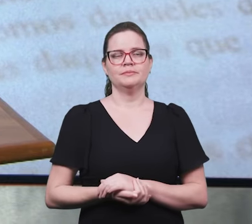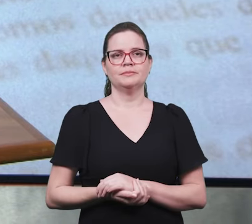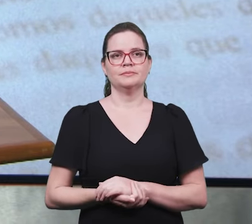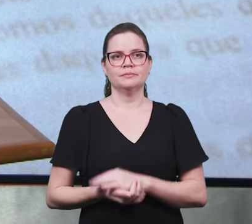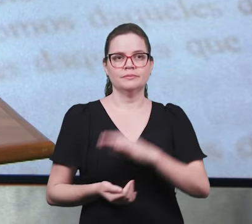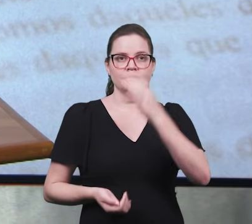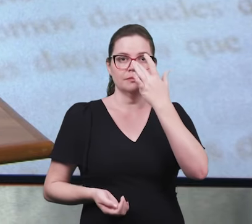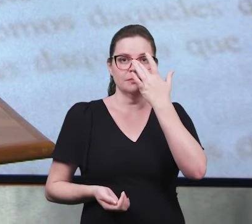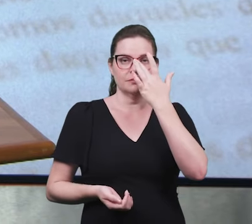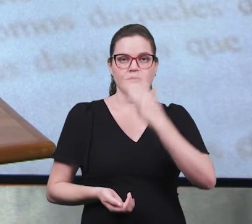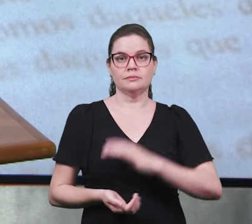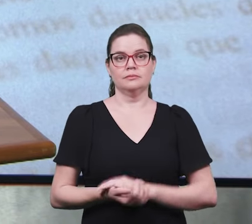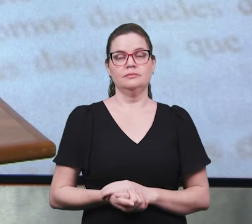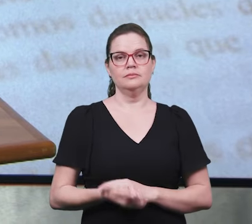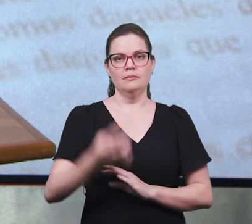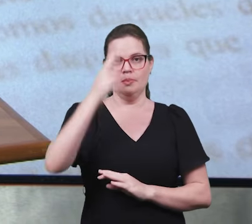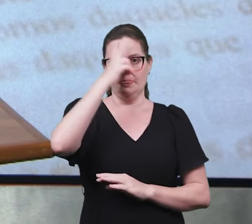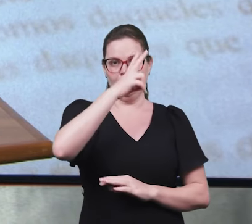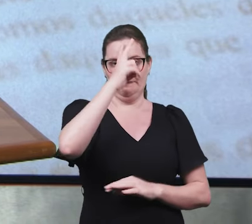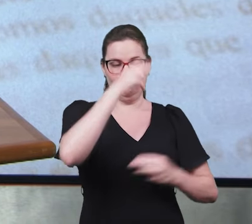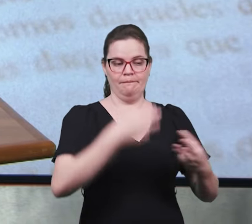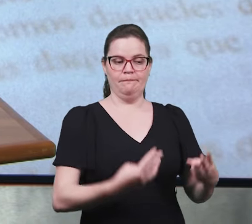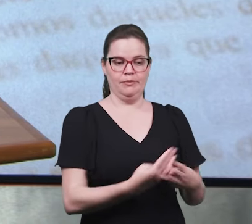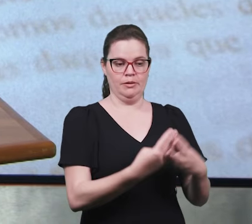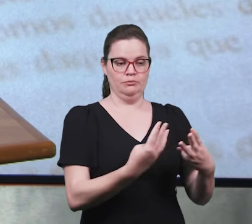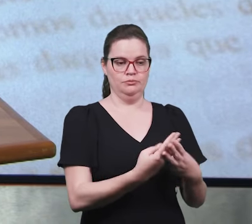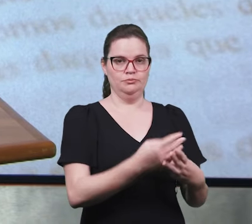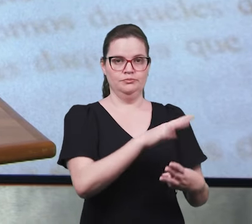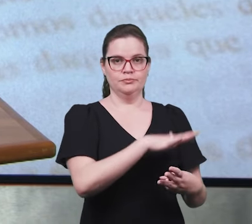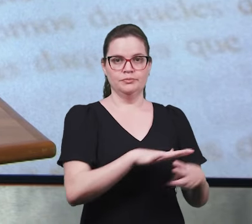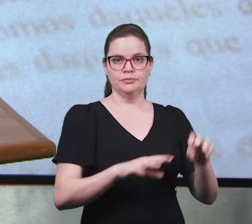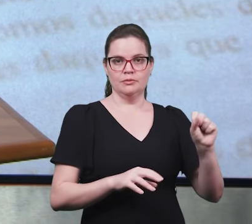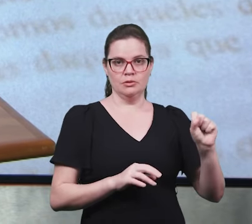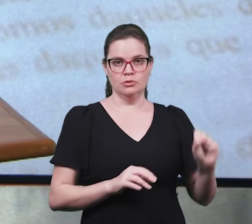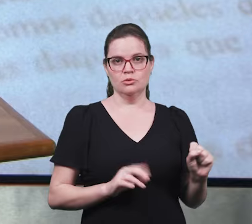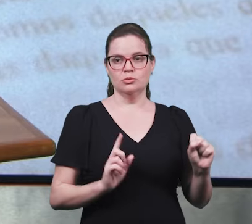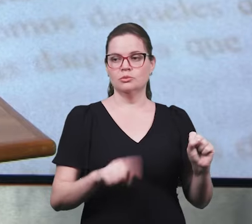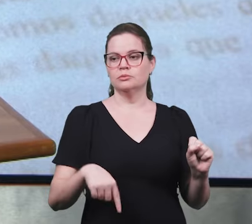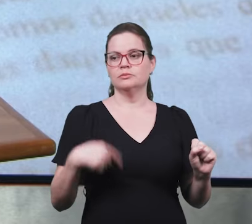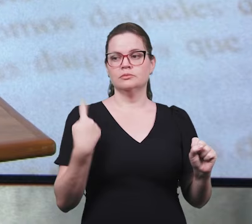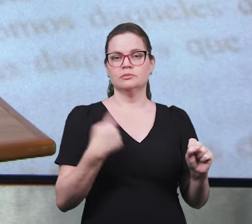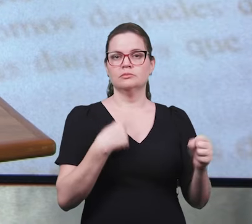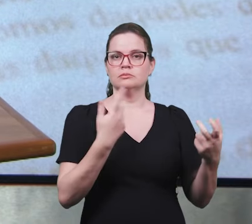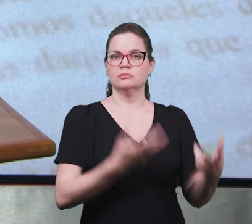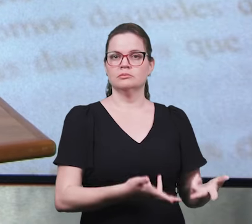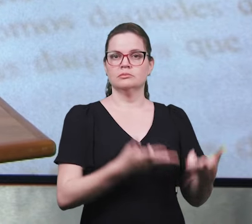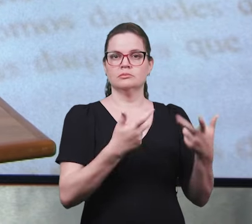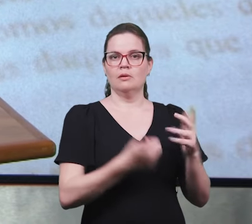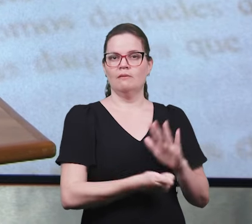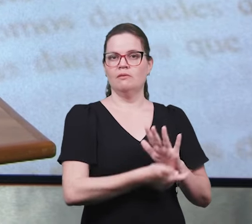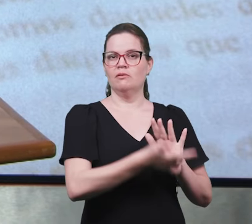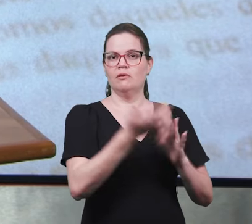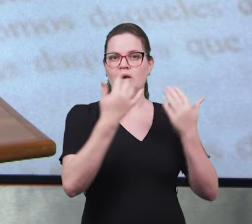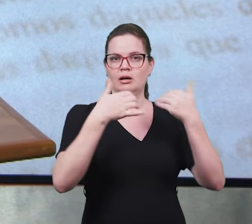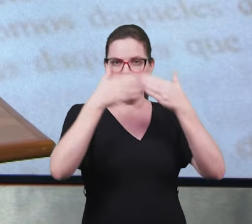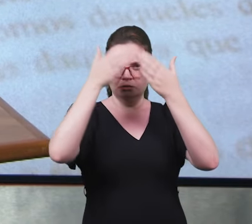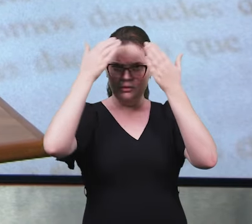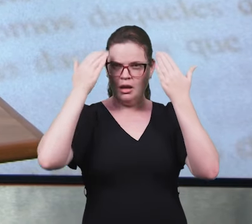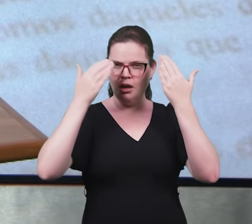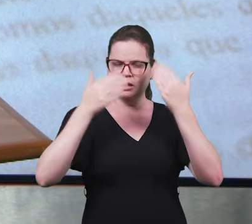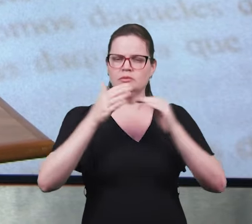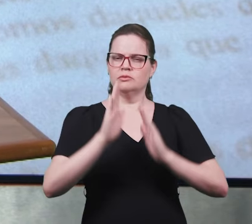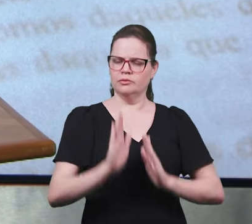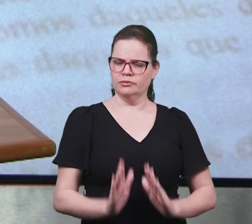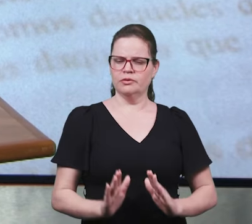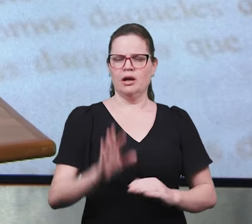Na história de Judá, no entanto, o Reino do Sul, nós encontramos vários reis que foram justos